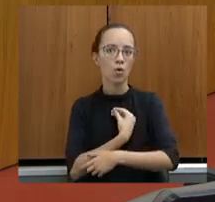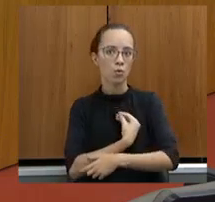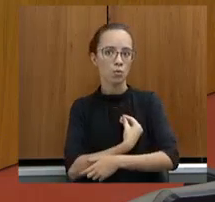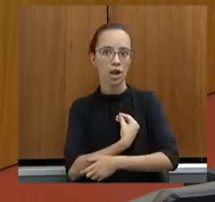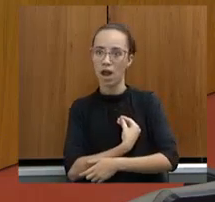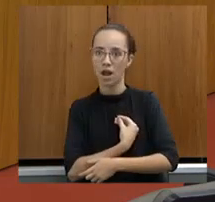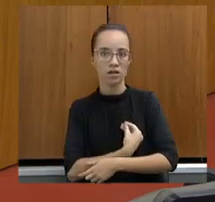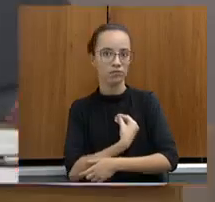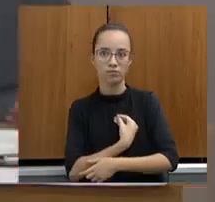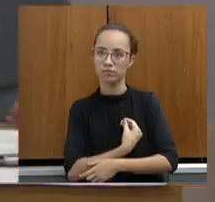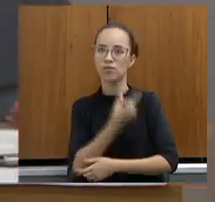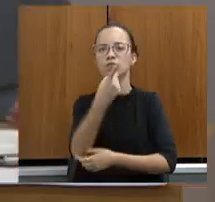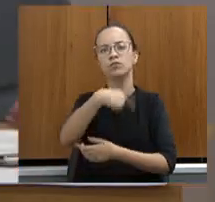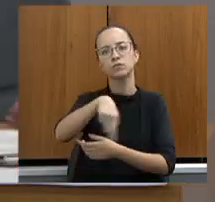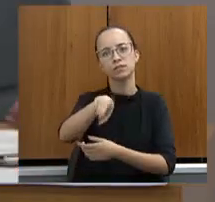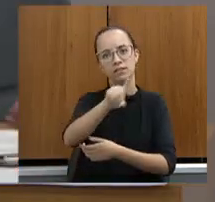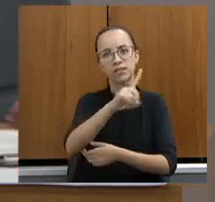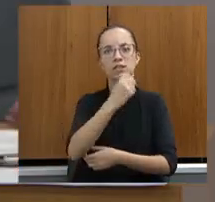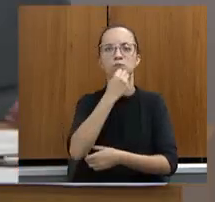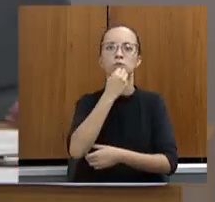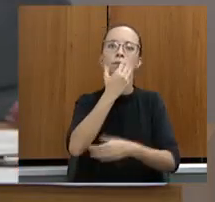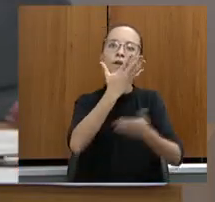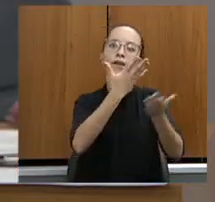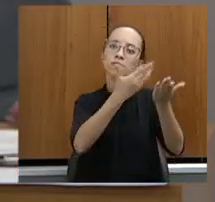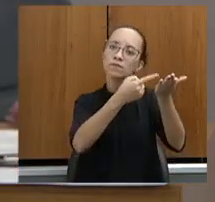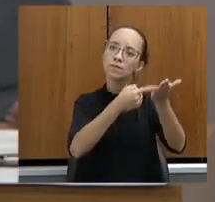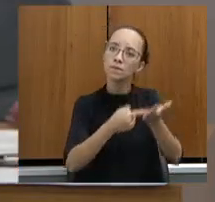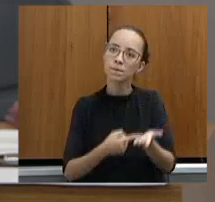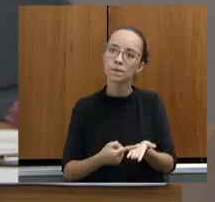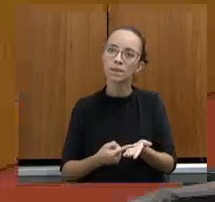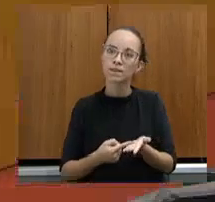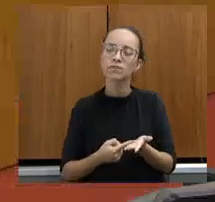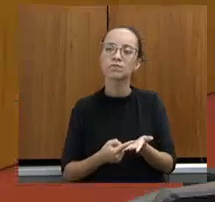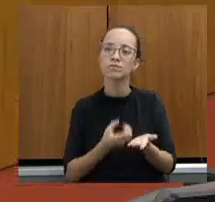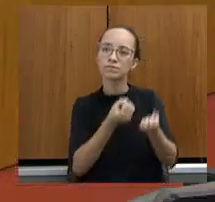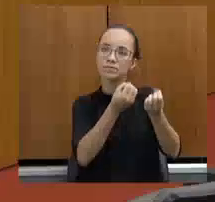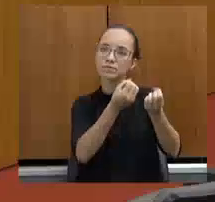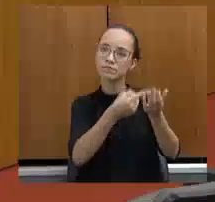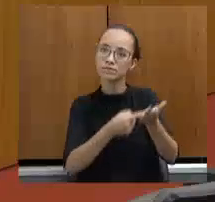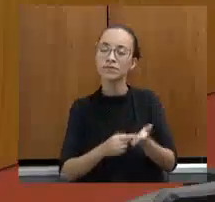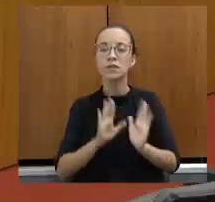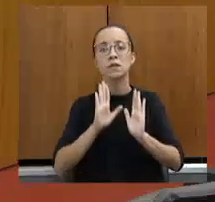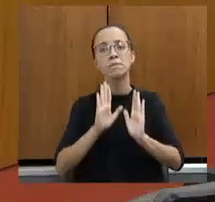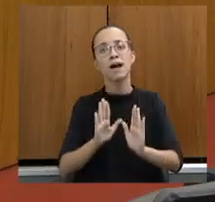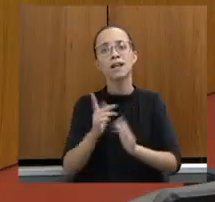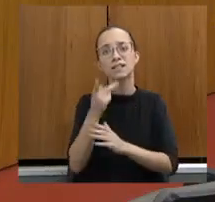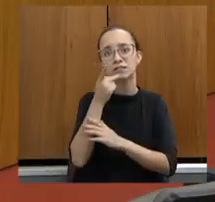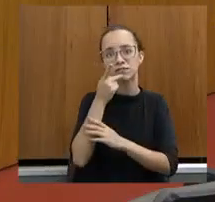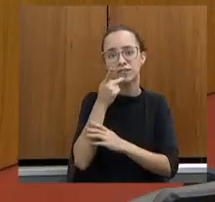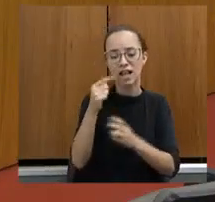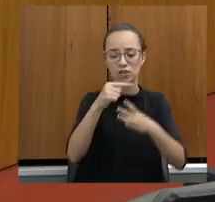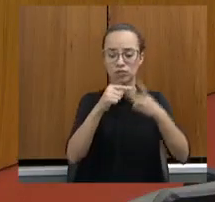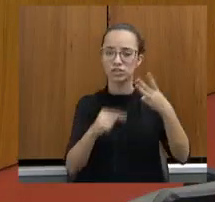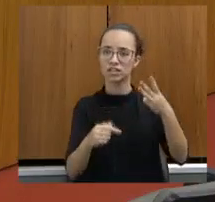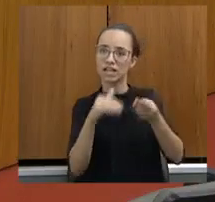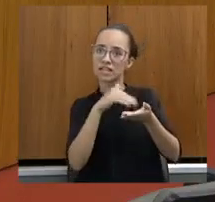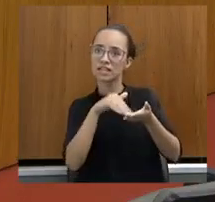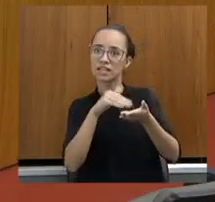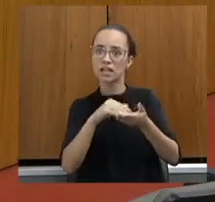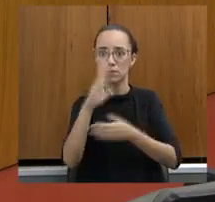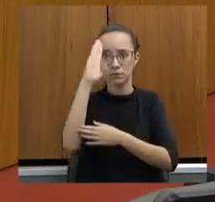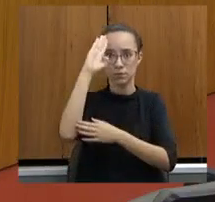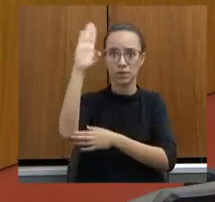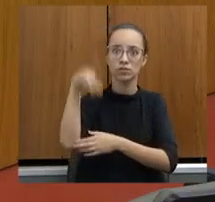Vocês são muito bem-vindos aqui mas a fala do secretários e principalmente dos